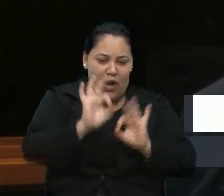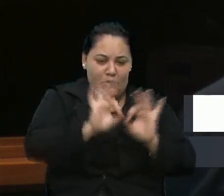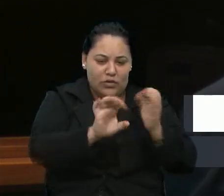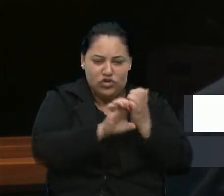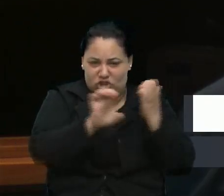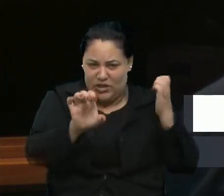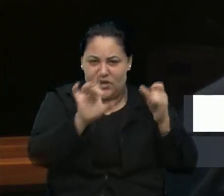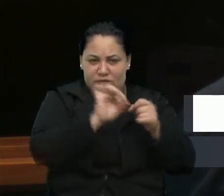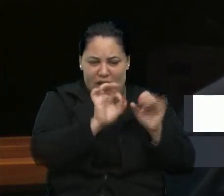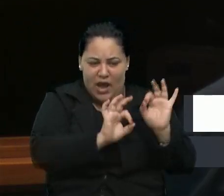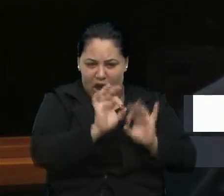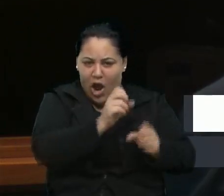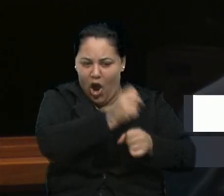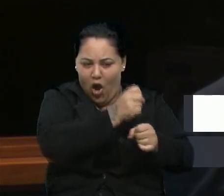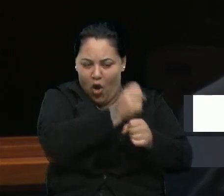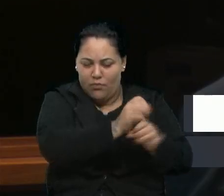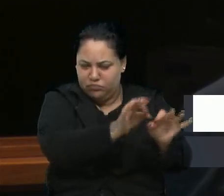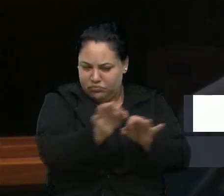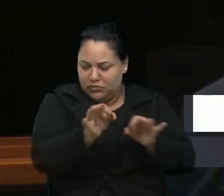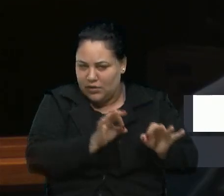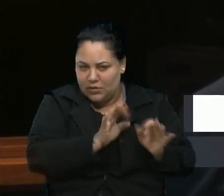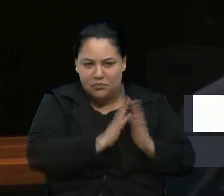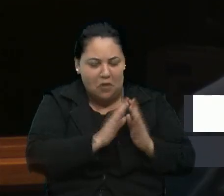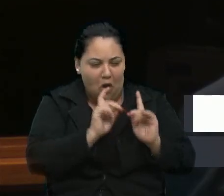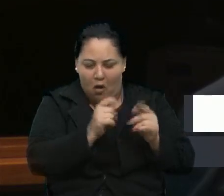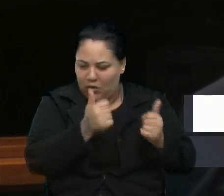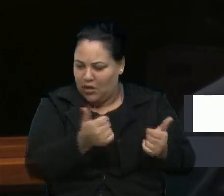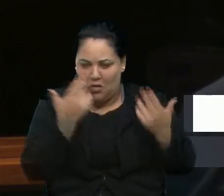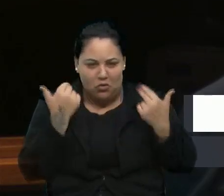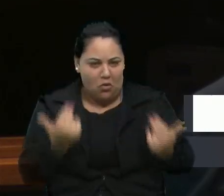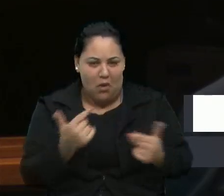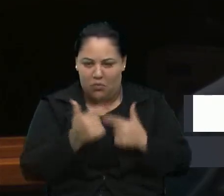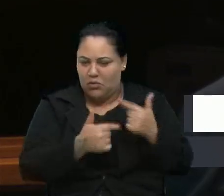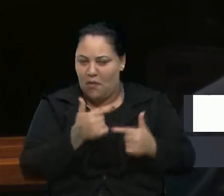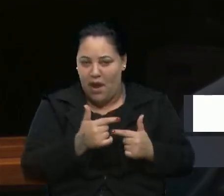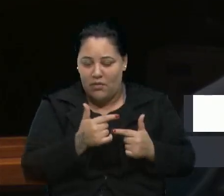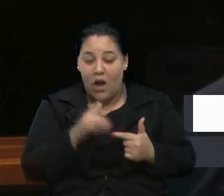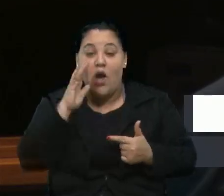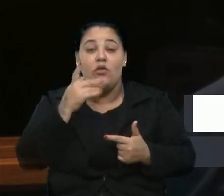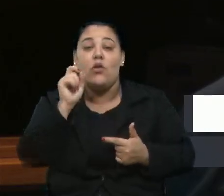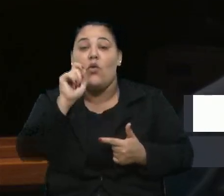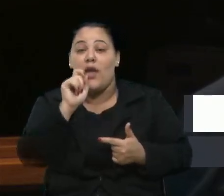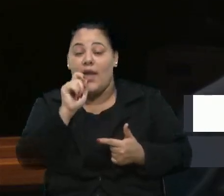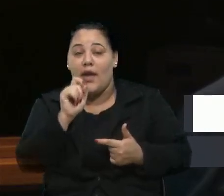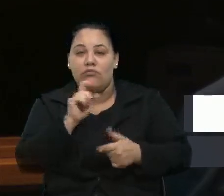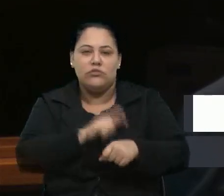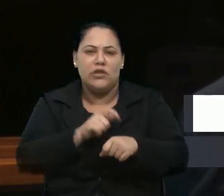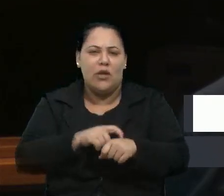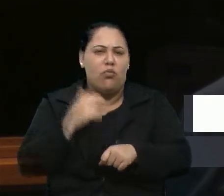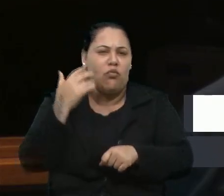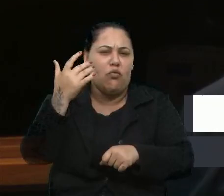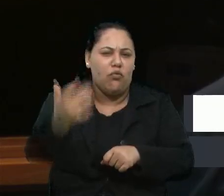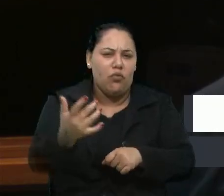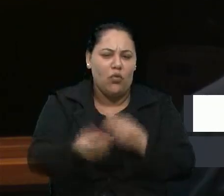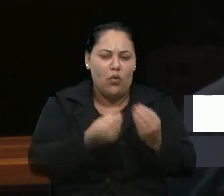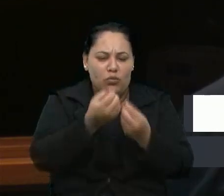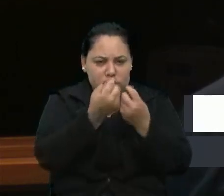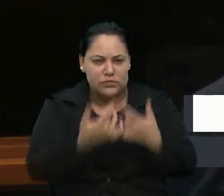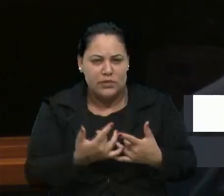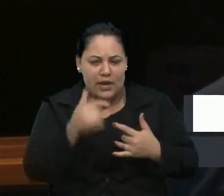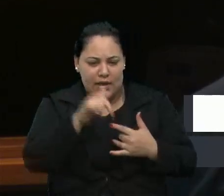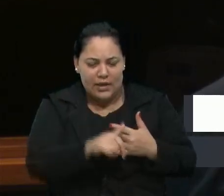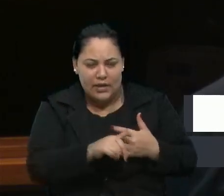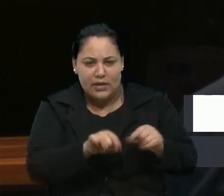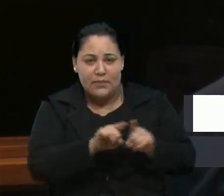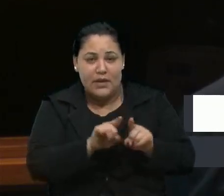engenheiros, tudo certo, e estava funcionando normalmente. Acontece que há algum tempo, como expresso aqui,